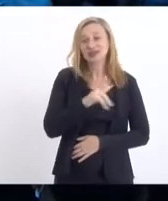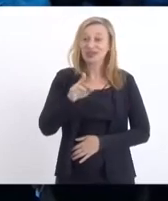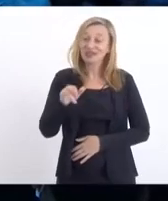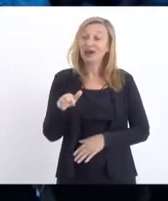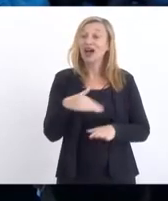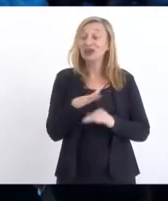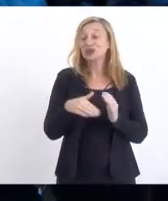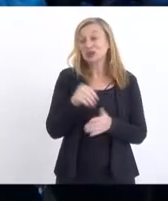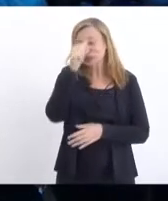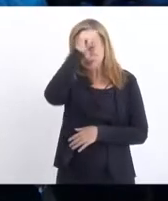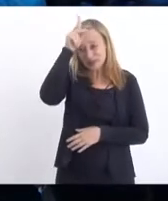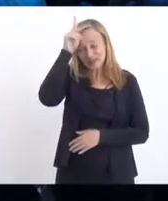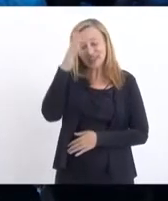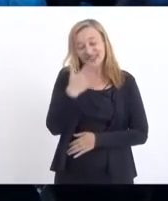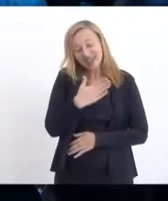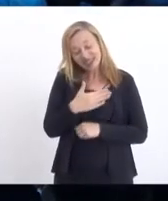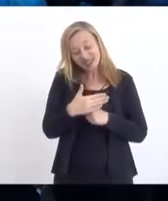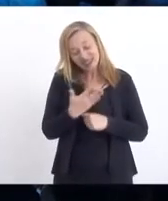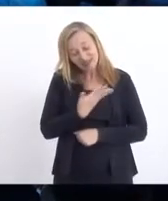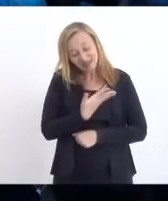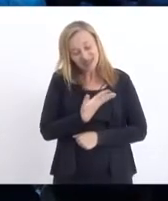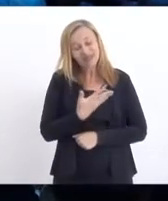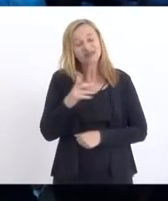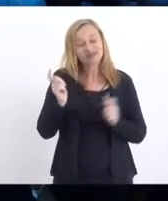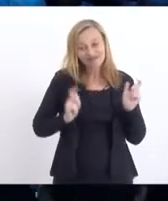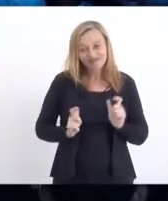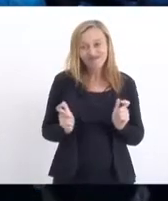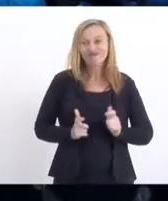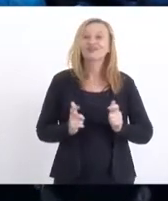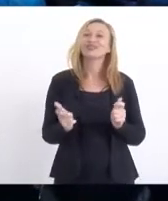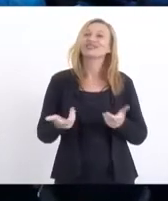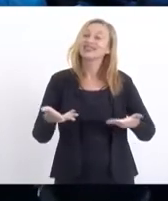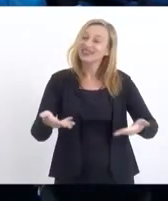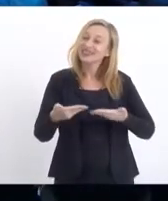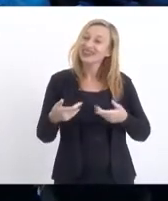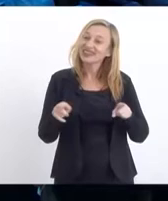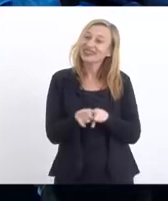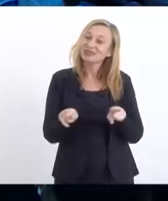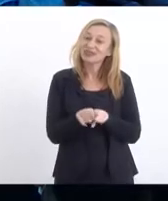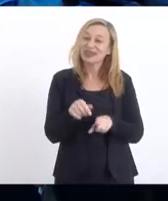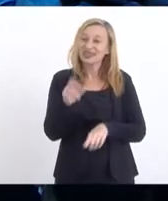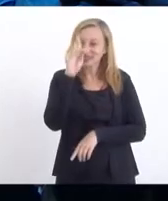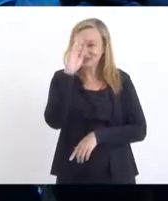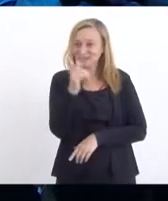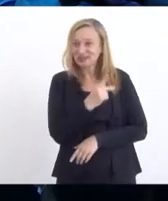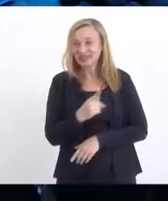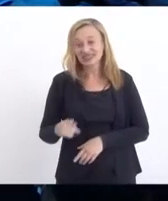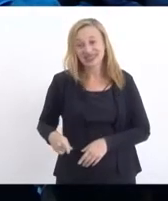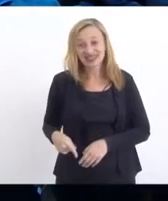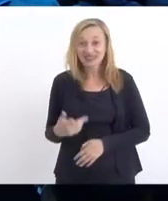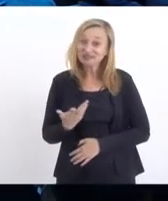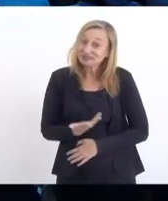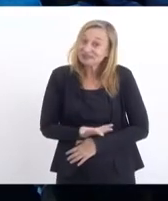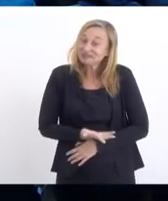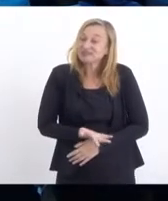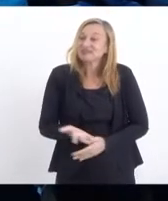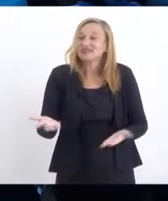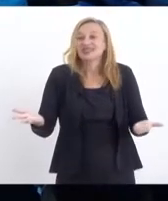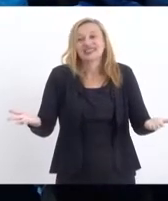saúdo a todos os prefeitos queridos da região e foi convidado também, presidente. Ali.